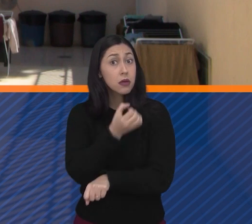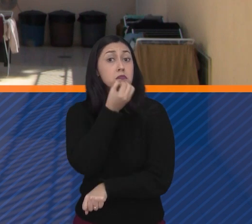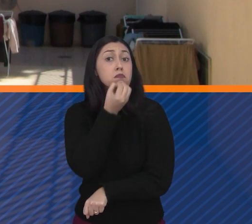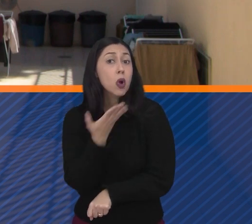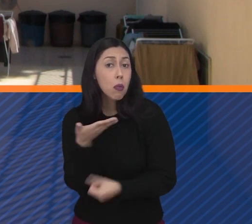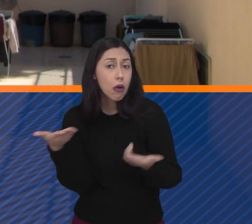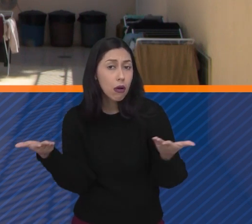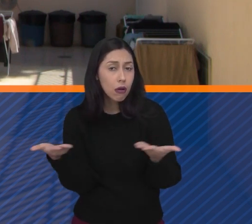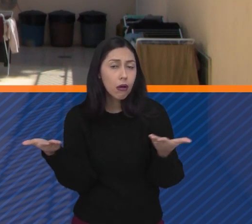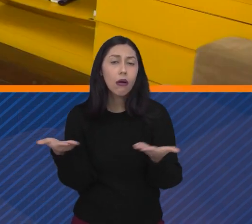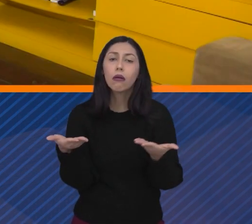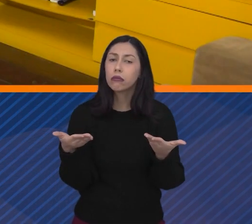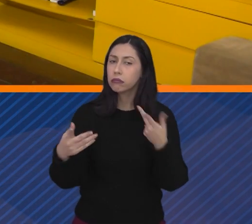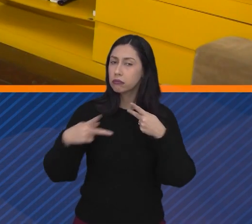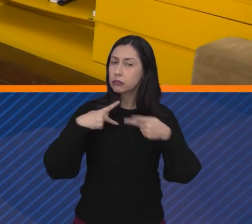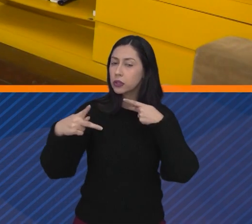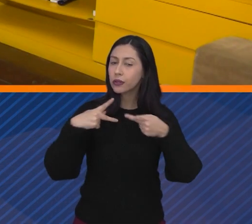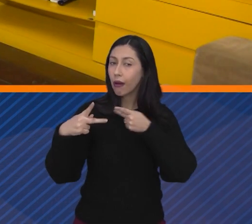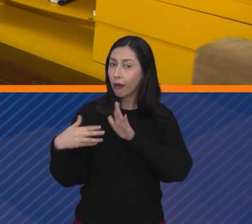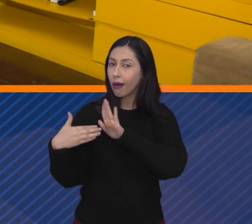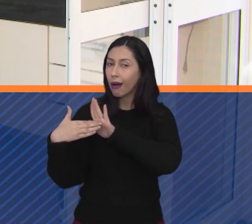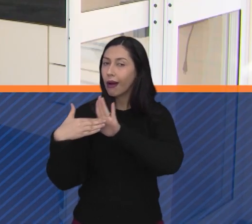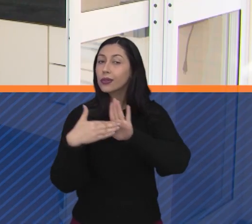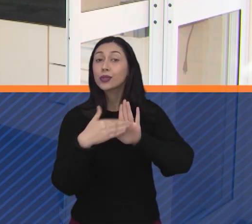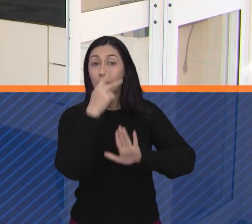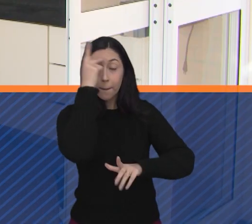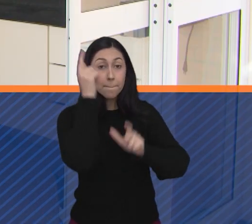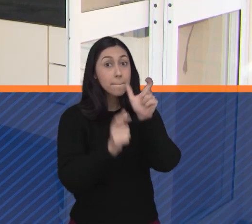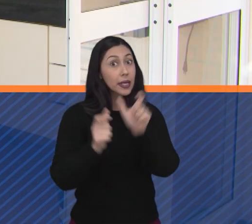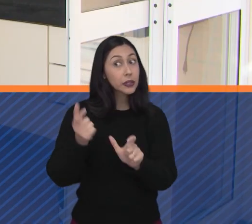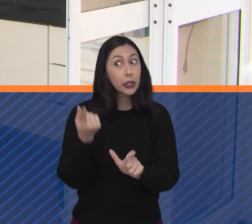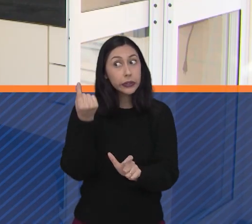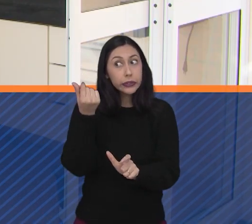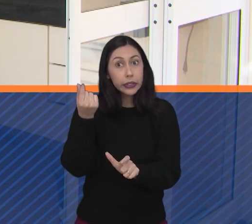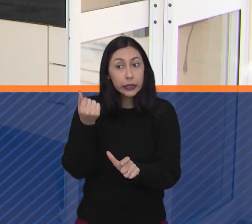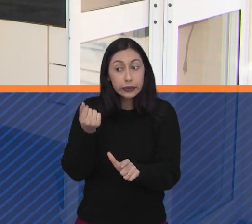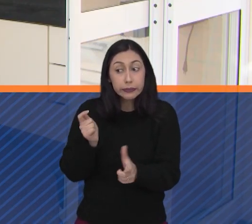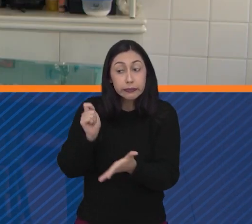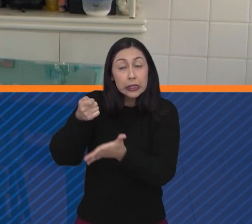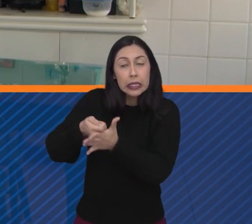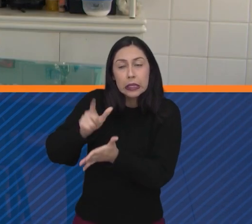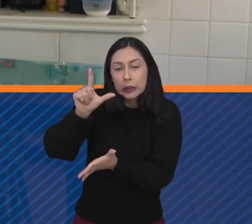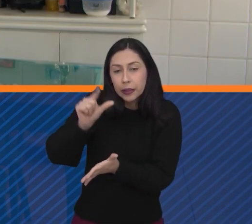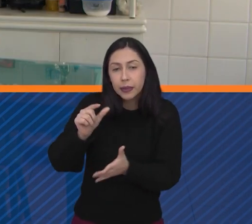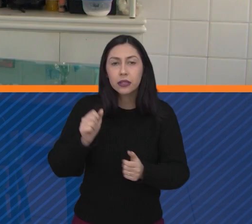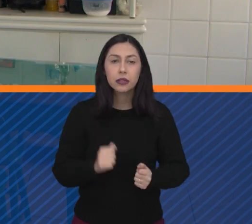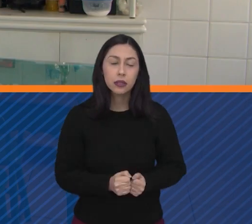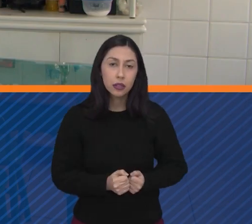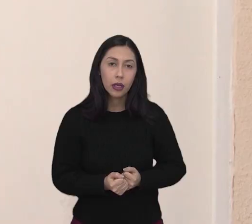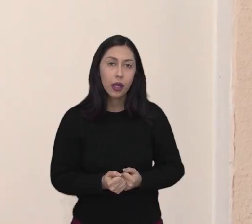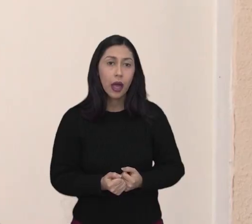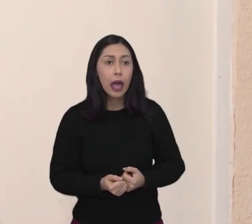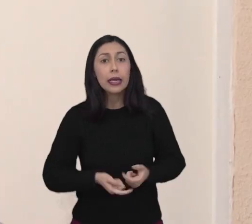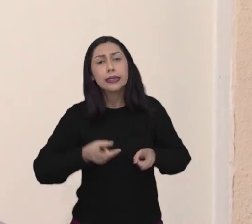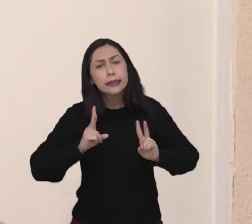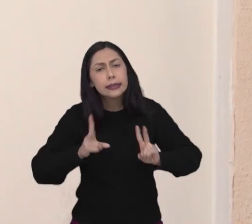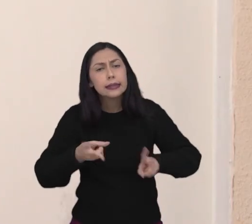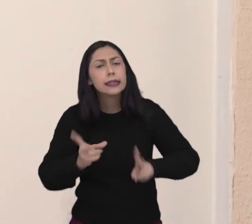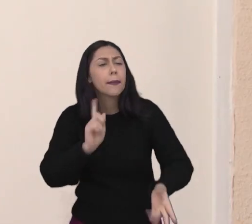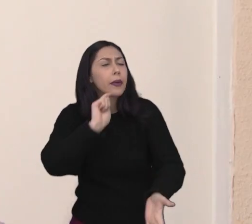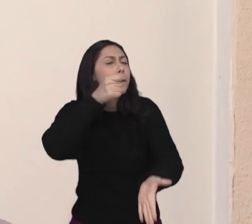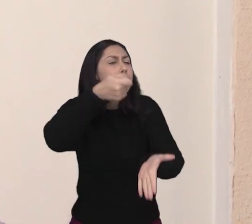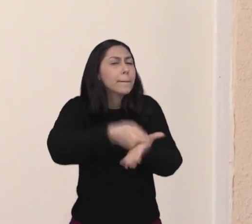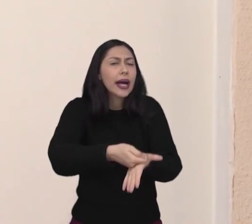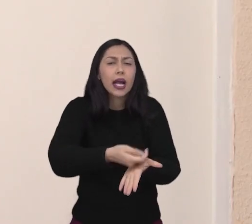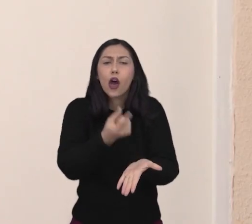tendências promissoras que estão chegando na cidade e atendem à alta demanda de quem quer economizar no valor do aluguel. Não tem variação,